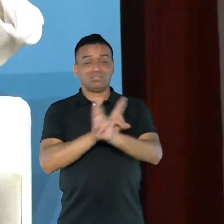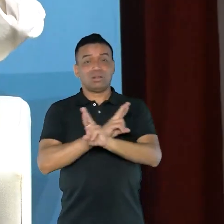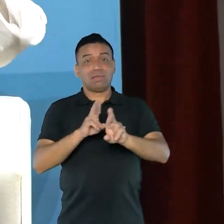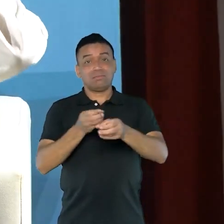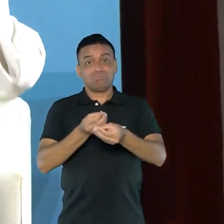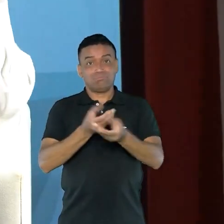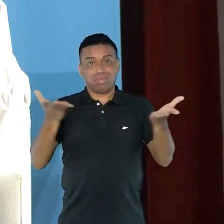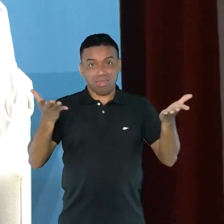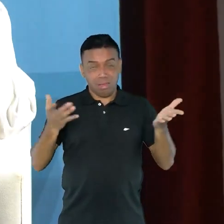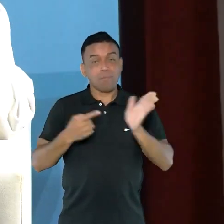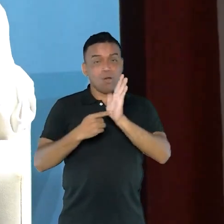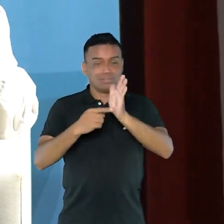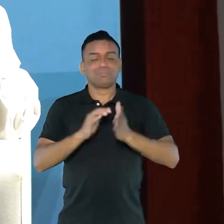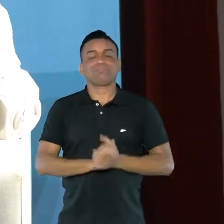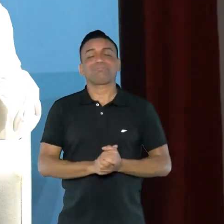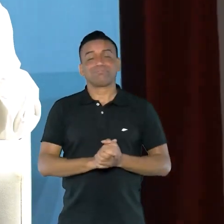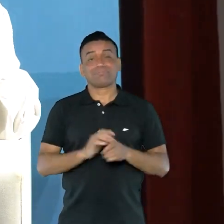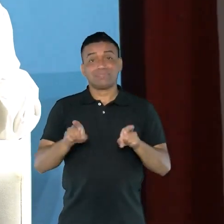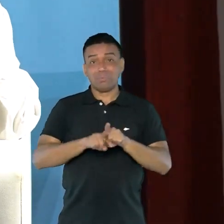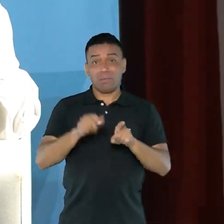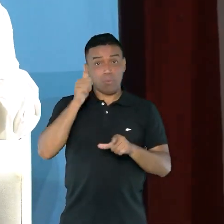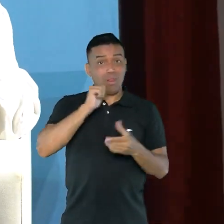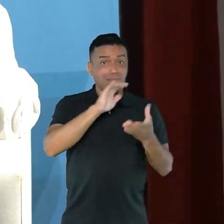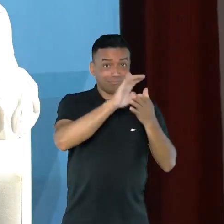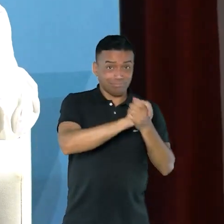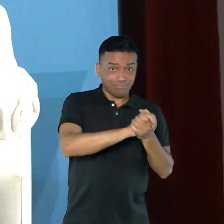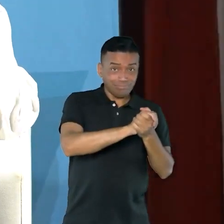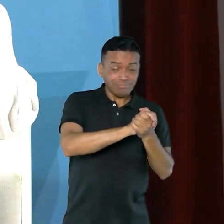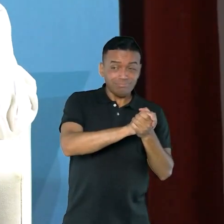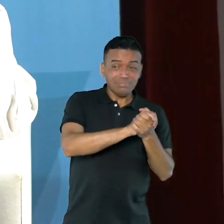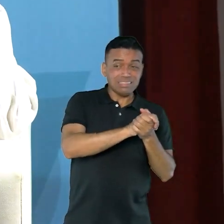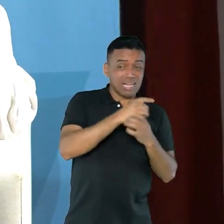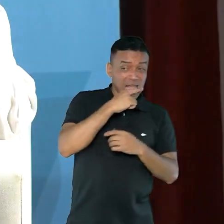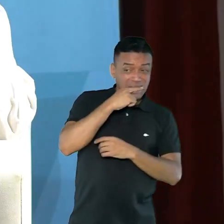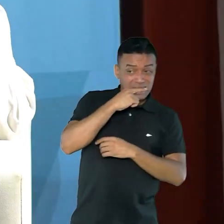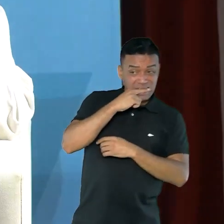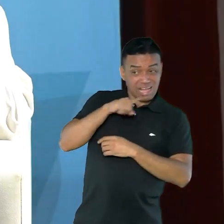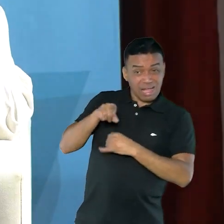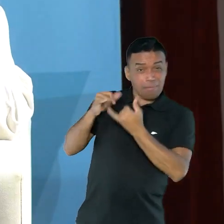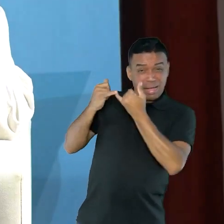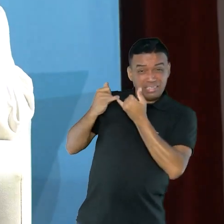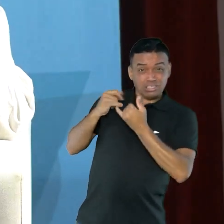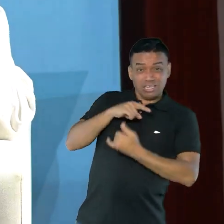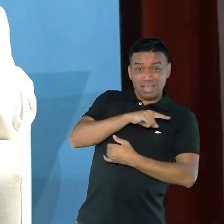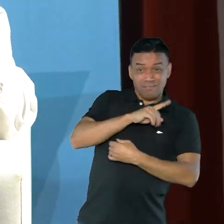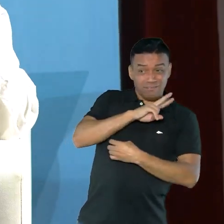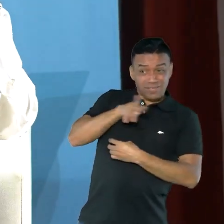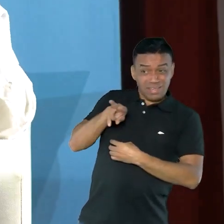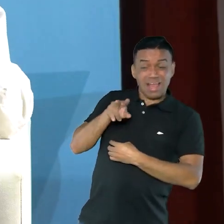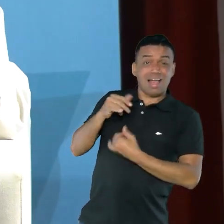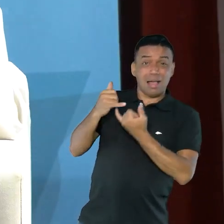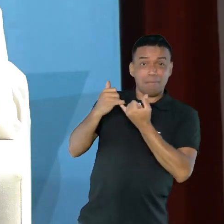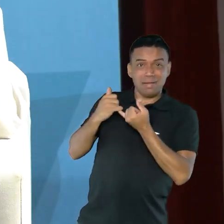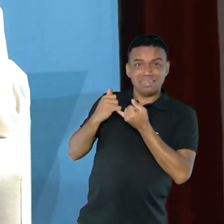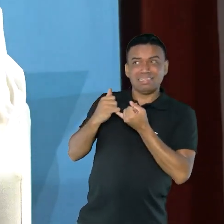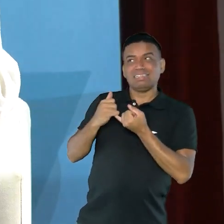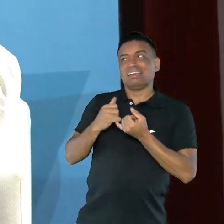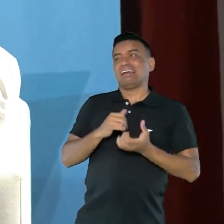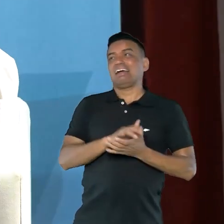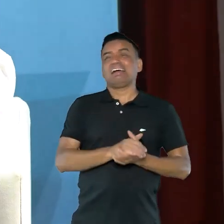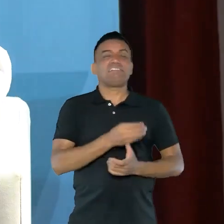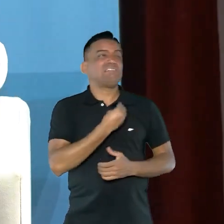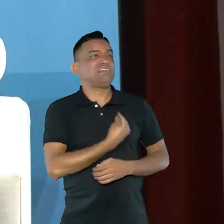né? Ao passo em que as esposas diziam que a vida era um grande tédio